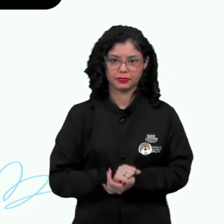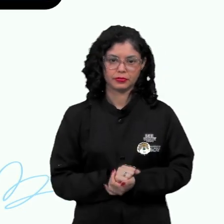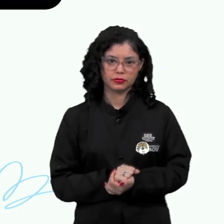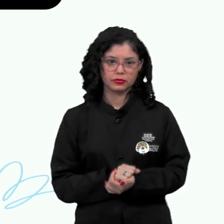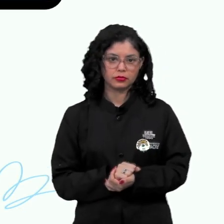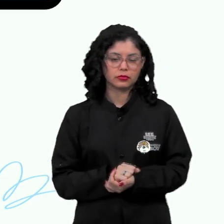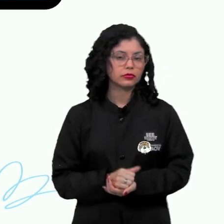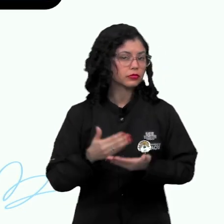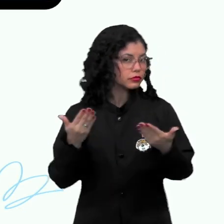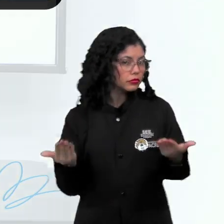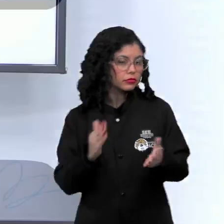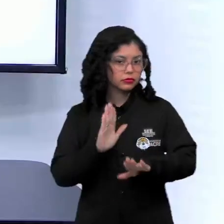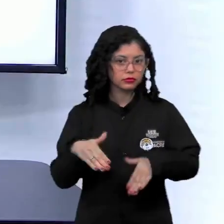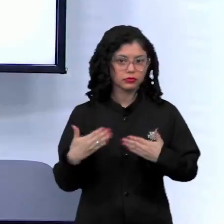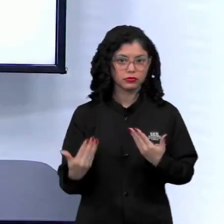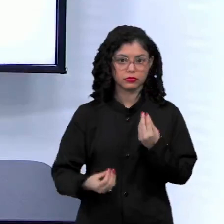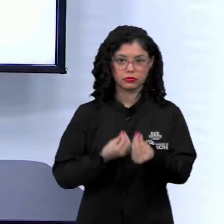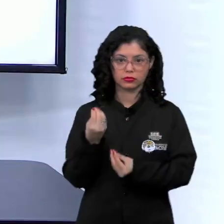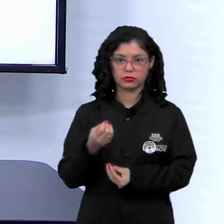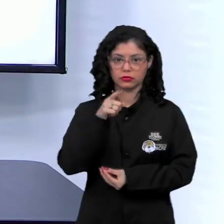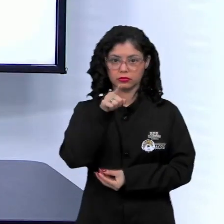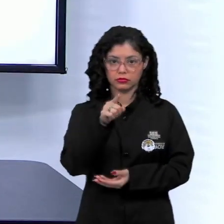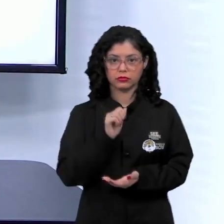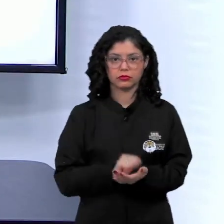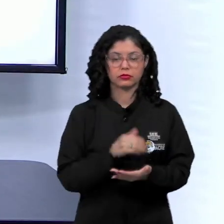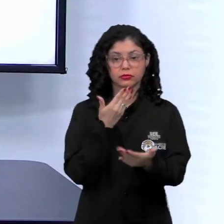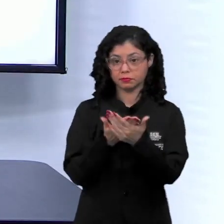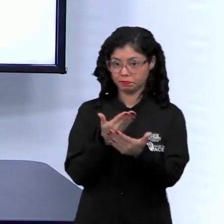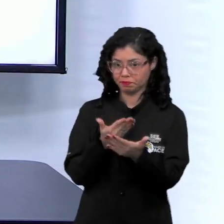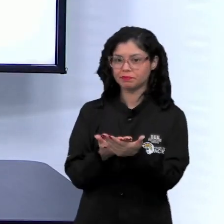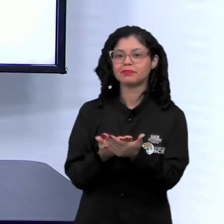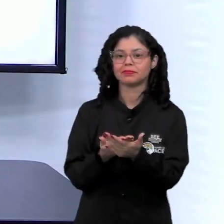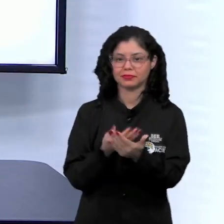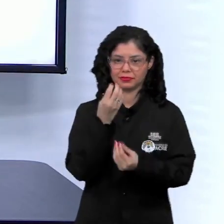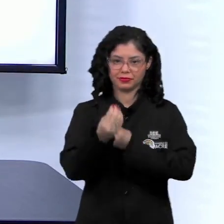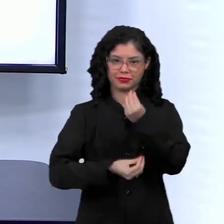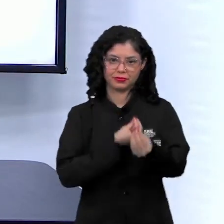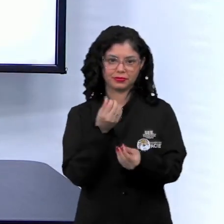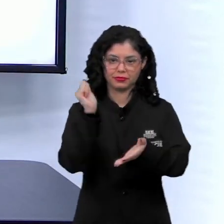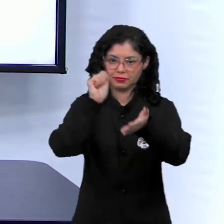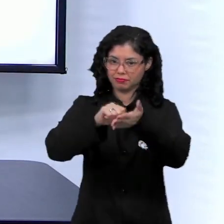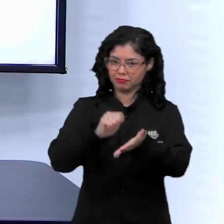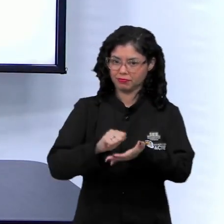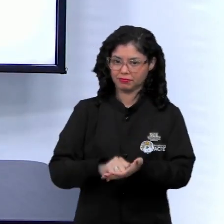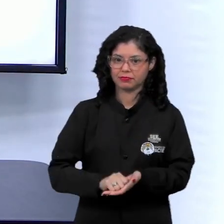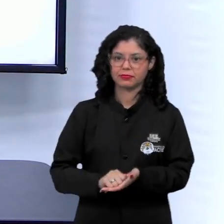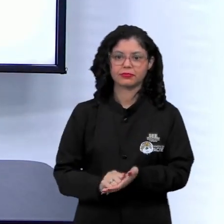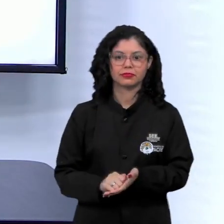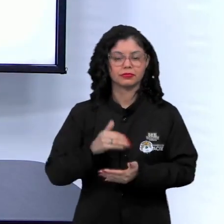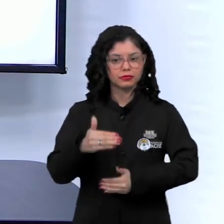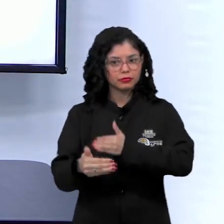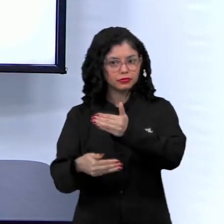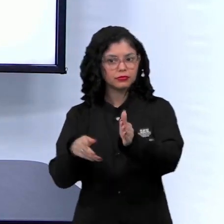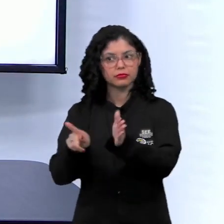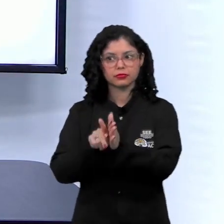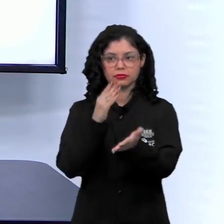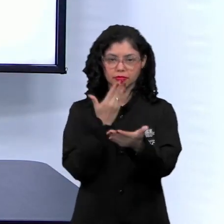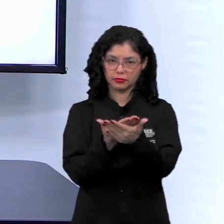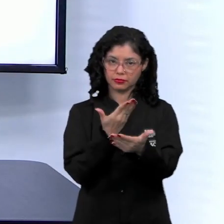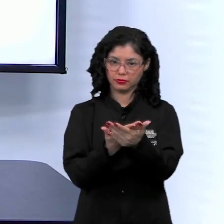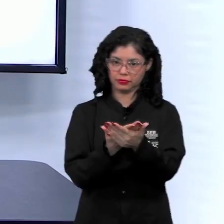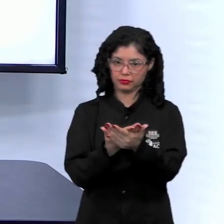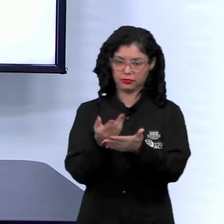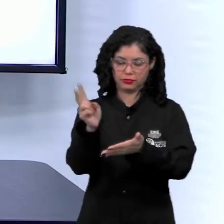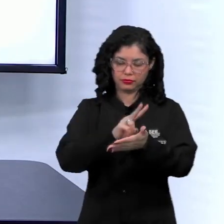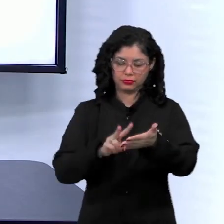verdadeiro? Então, conforme o que vocês estudaram, conforme as anotações durante a aula,